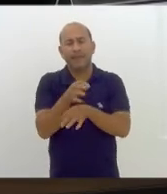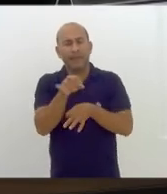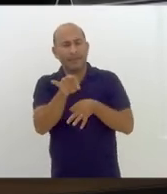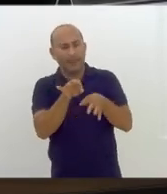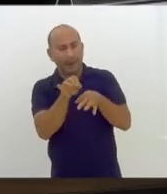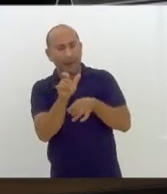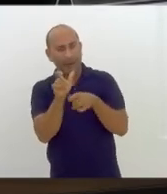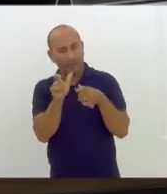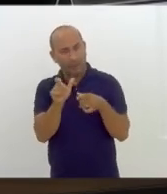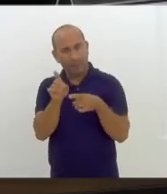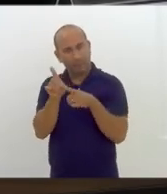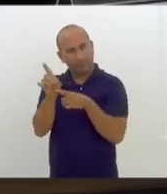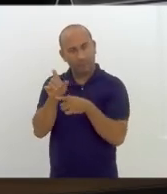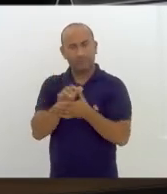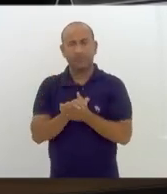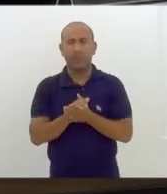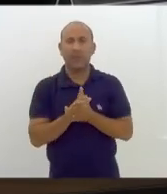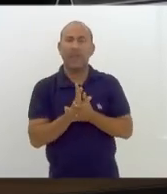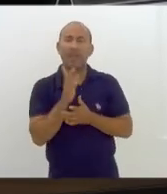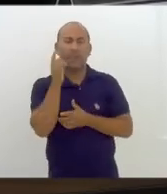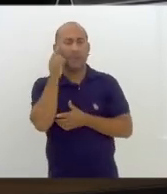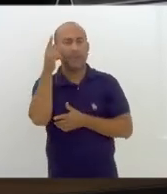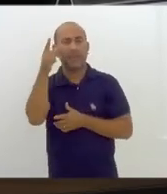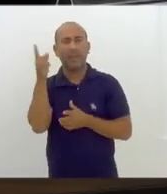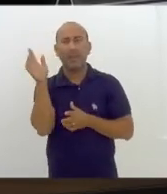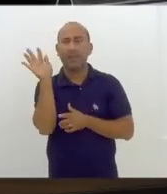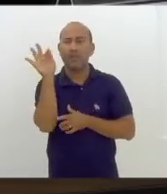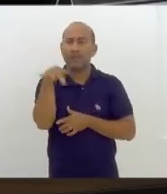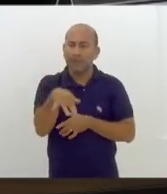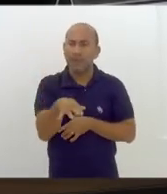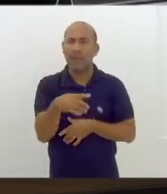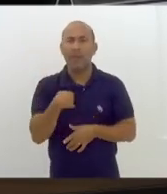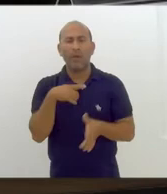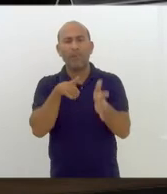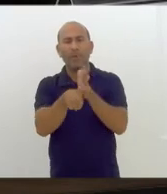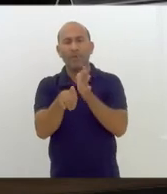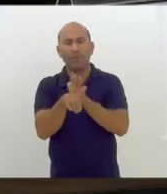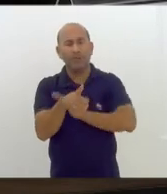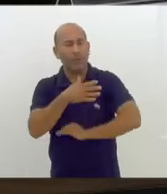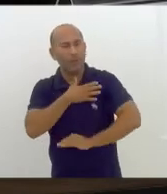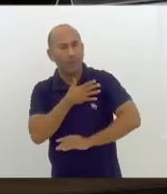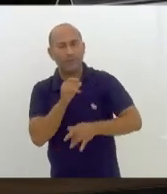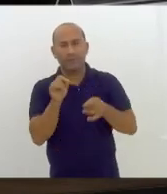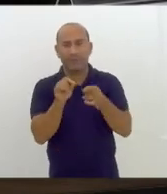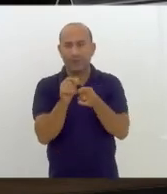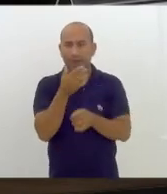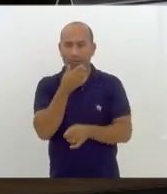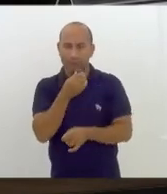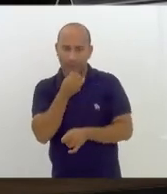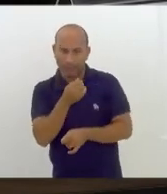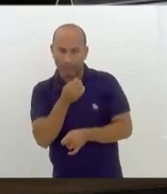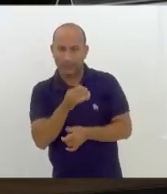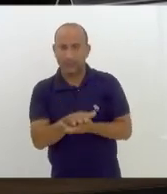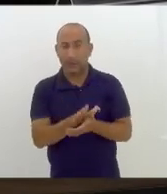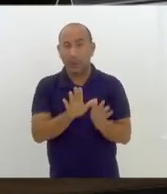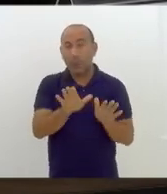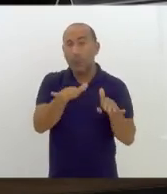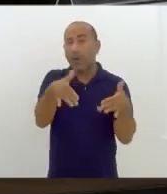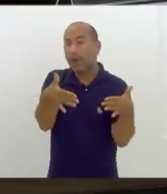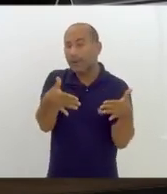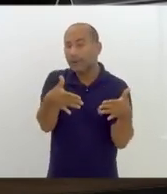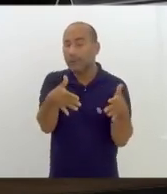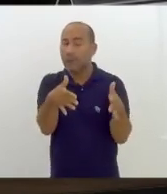eu, propositalmente, deixei para o fim uma pergunta que eu gosto de fazer aos homens, os raros homens